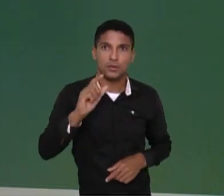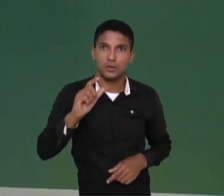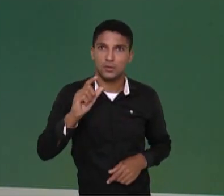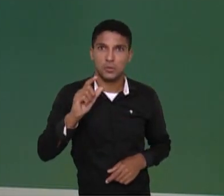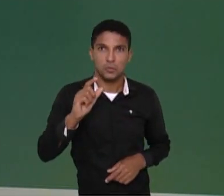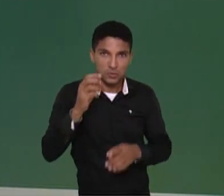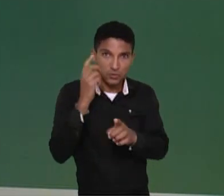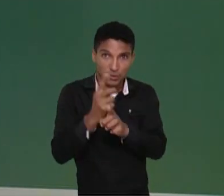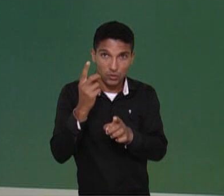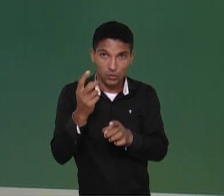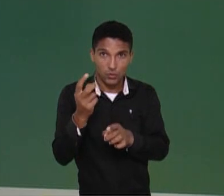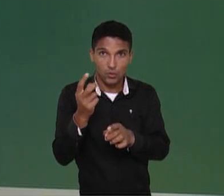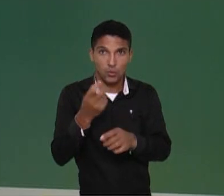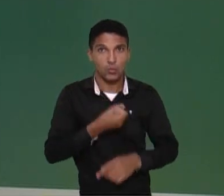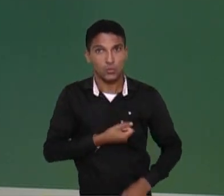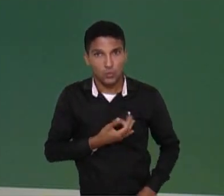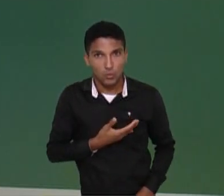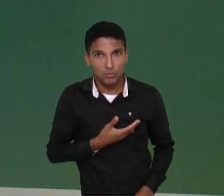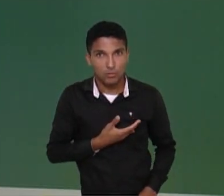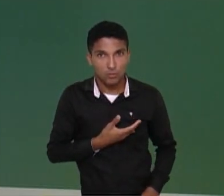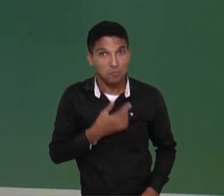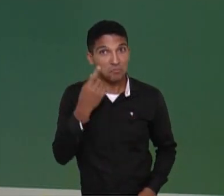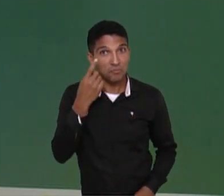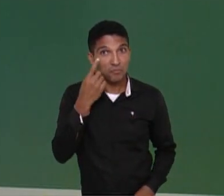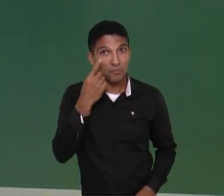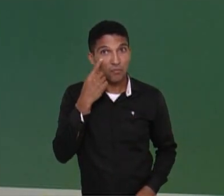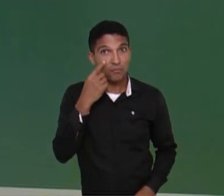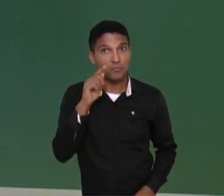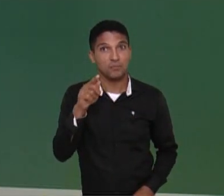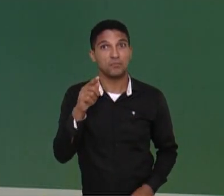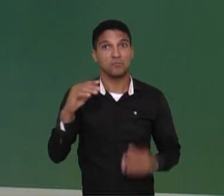um número conhecido. Vamos ver.